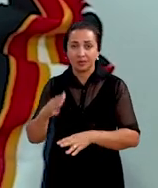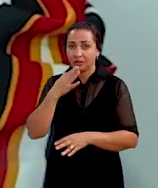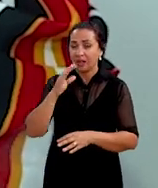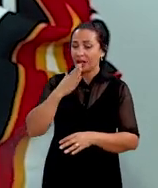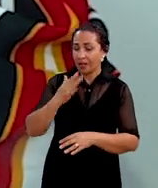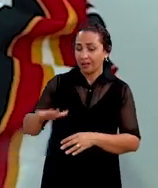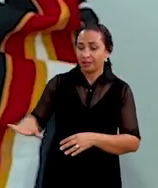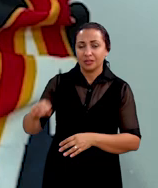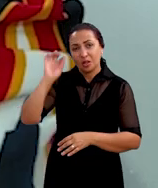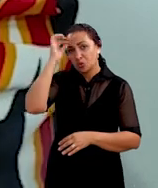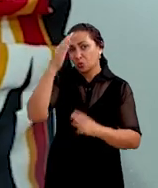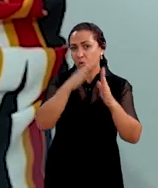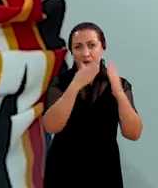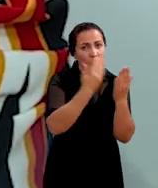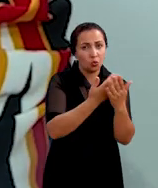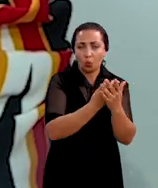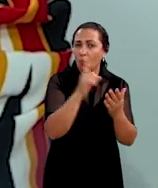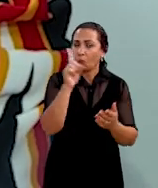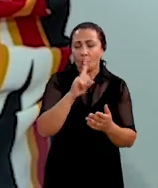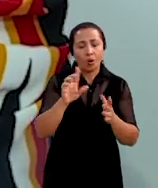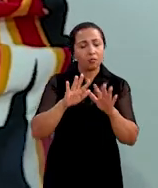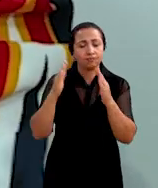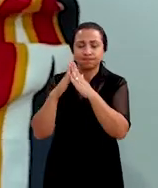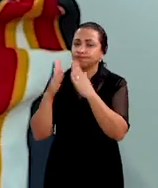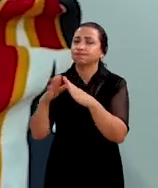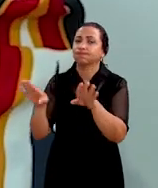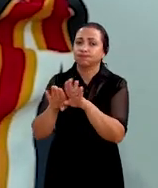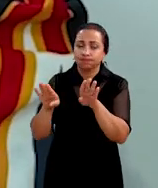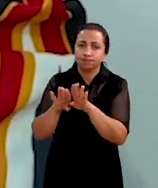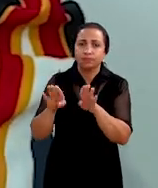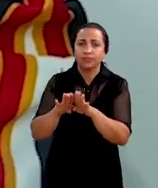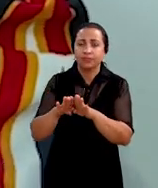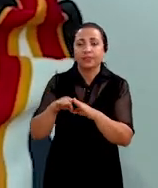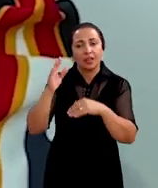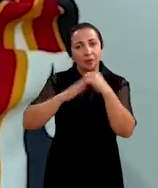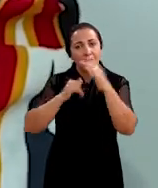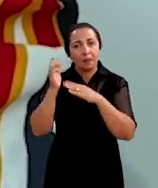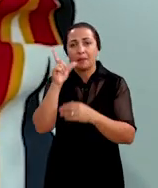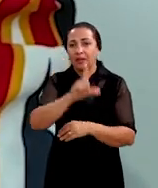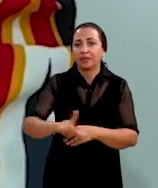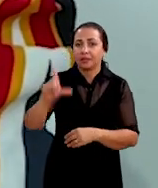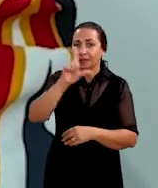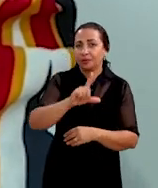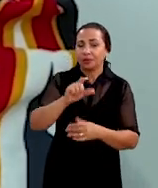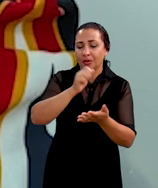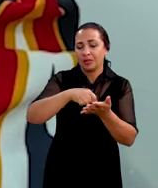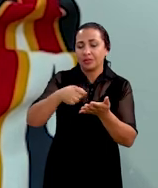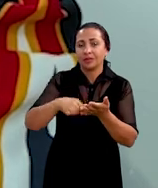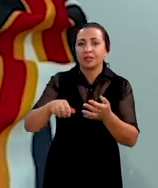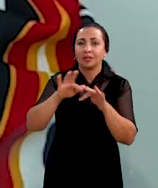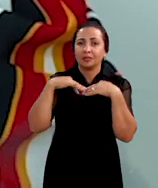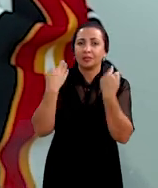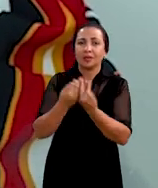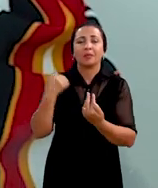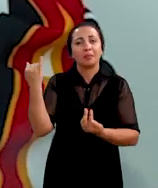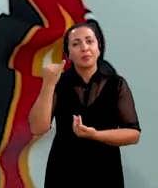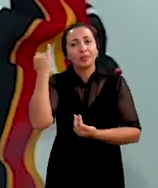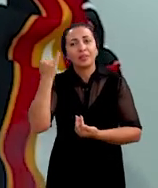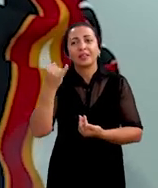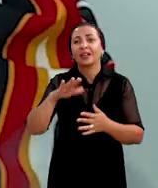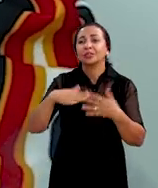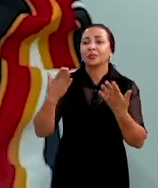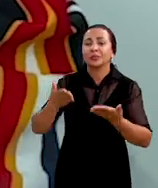da criança ela não é feita só dentro da escola. Inclusive, essas práticas de literacia familiar, elas são importantes